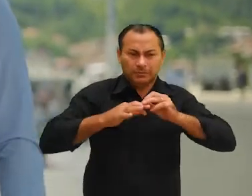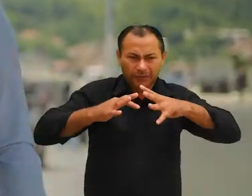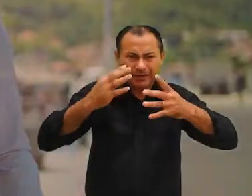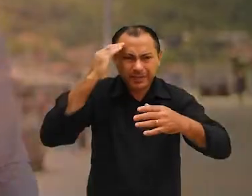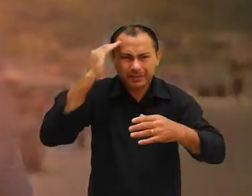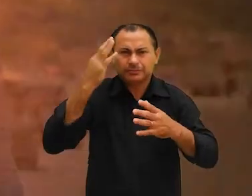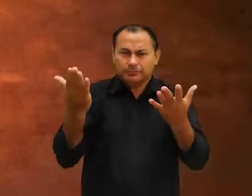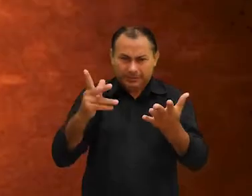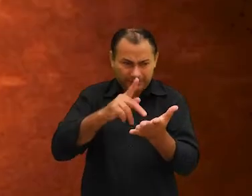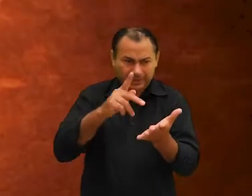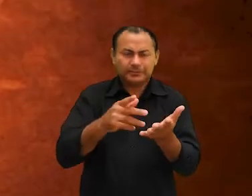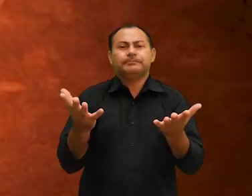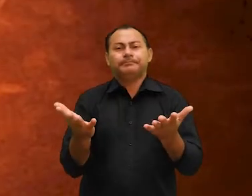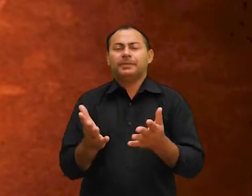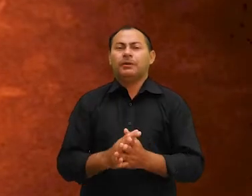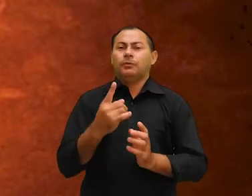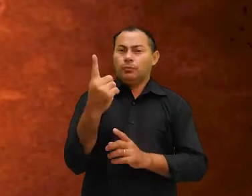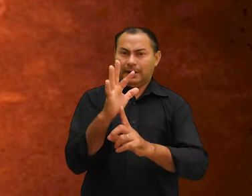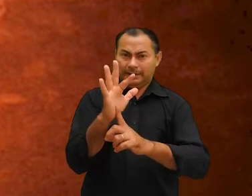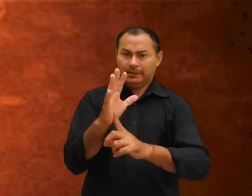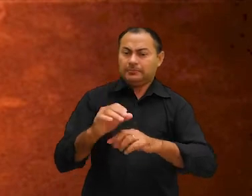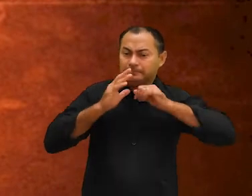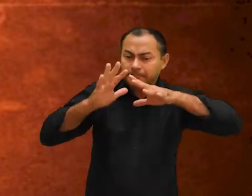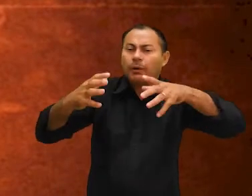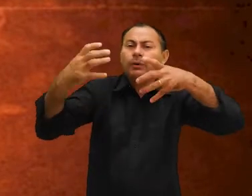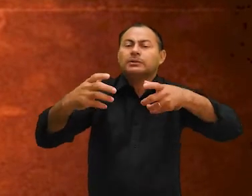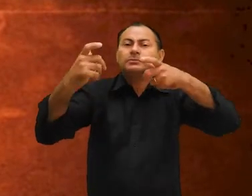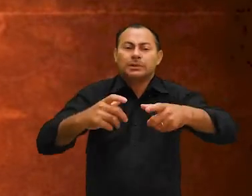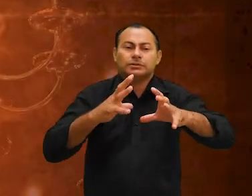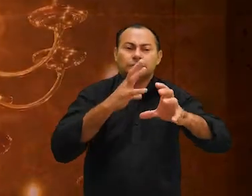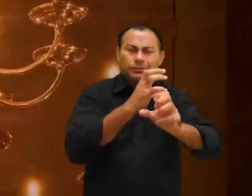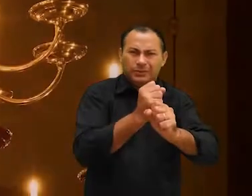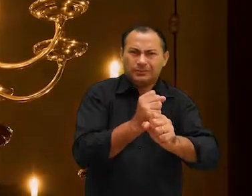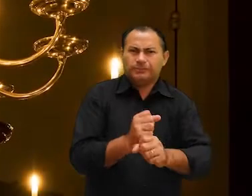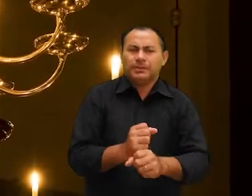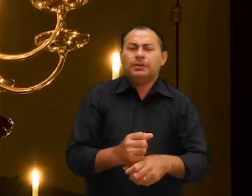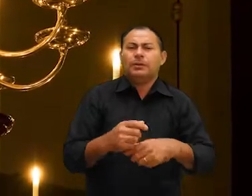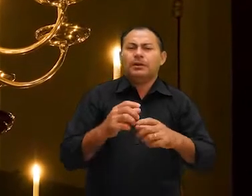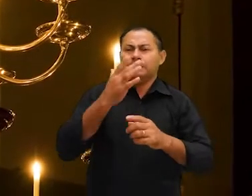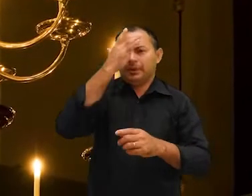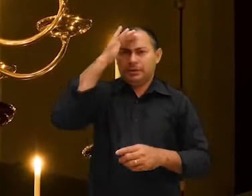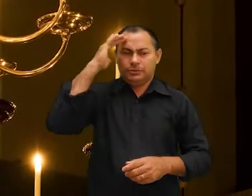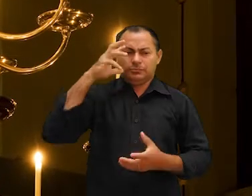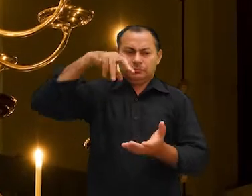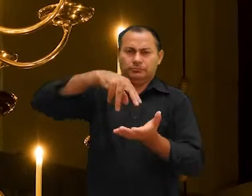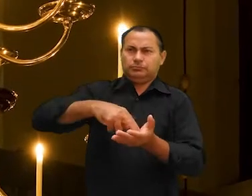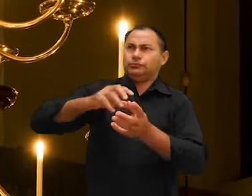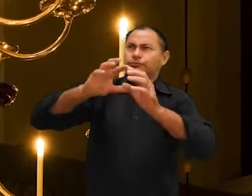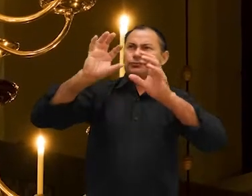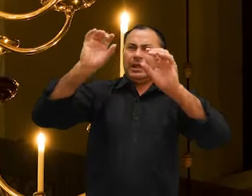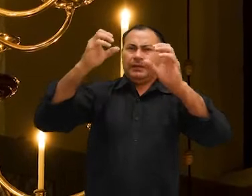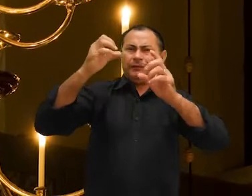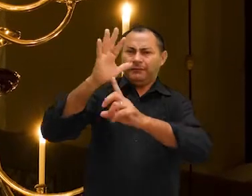brigar lá não é É isso mesmo uma Candeia para ele onde está escuro imagine um daqueles lustres